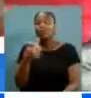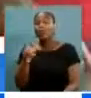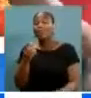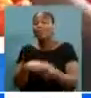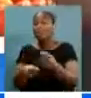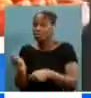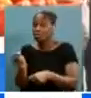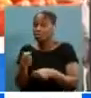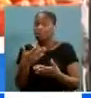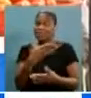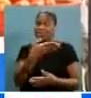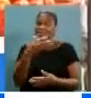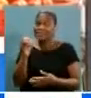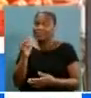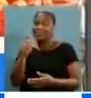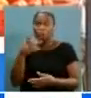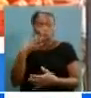quilos e quilo, normal.